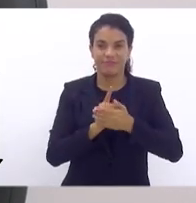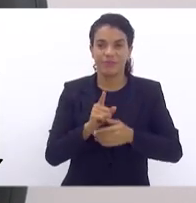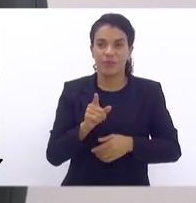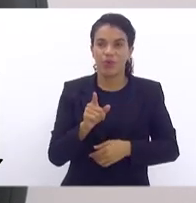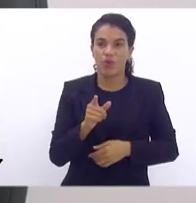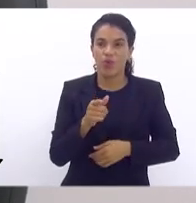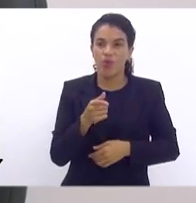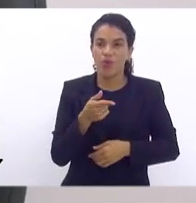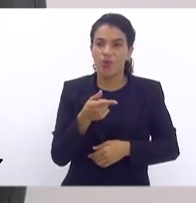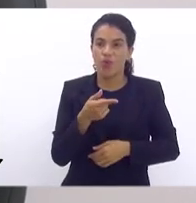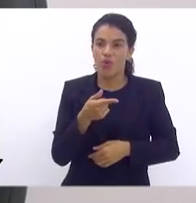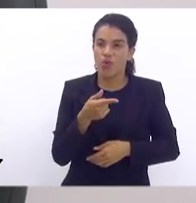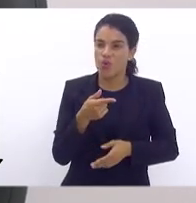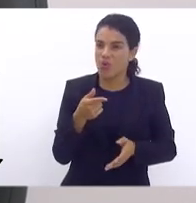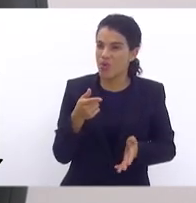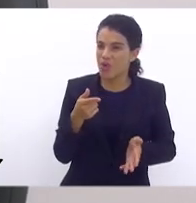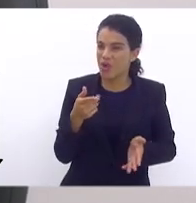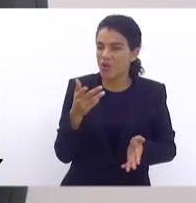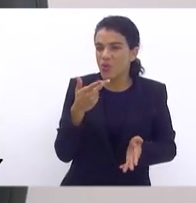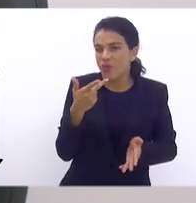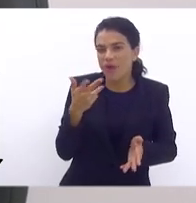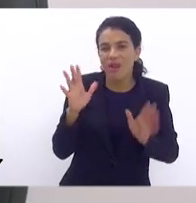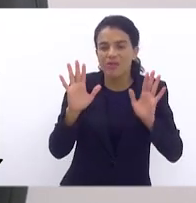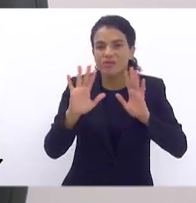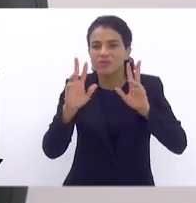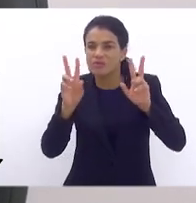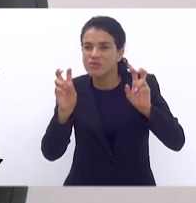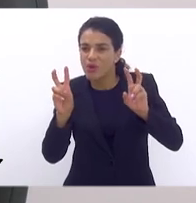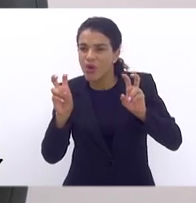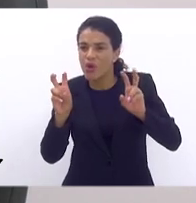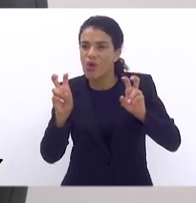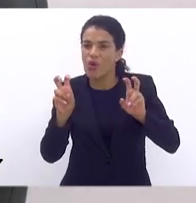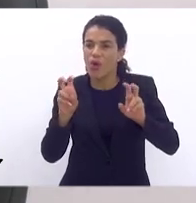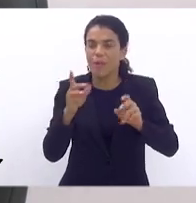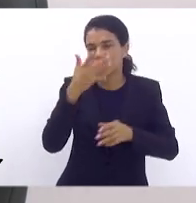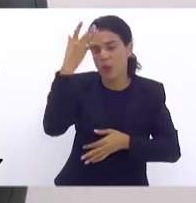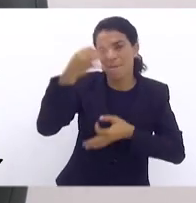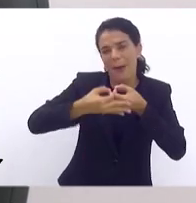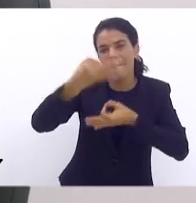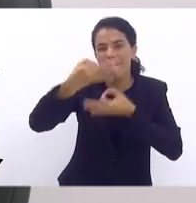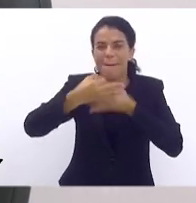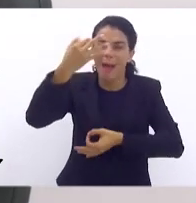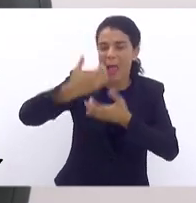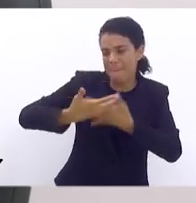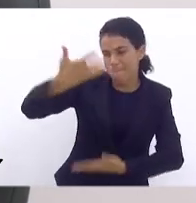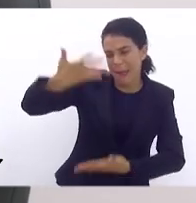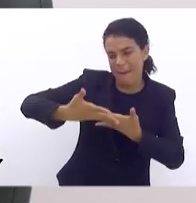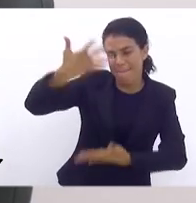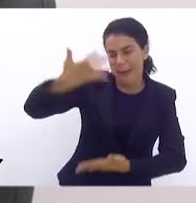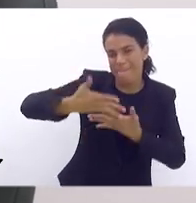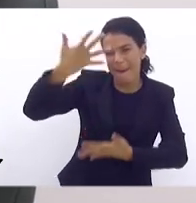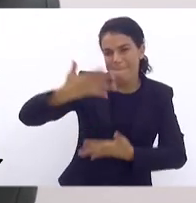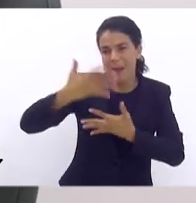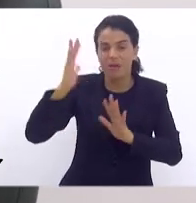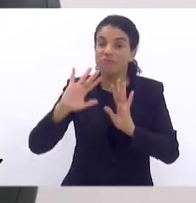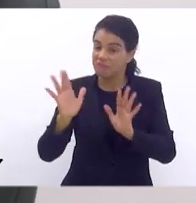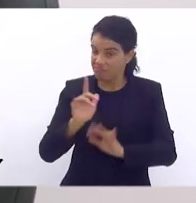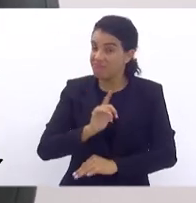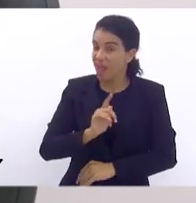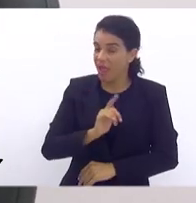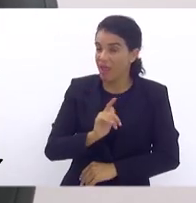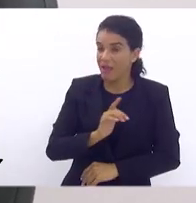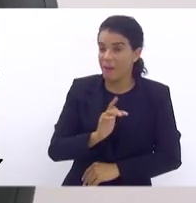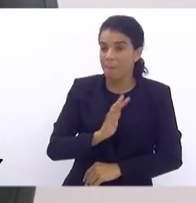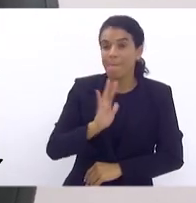eu não tô nem olhando aqui os que foram lá comentar criticaram desceram a malha que faz muito isso